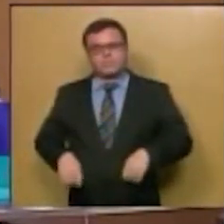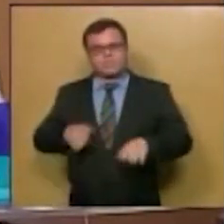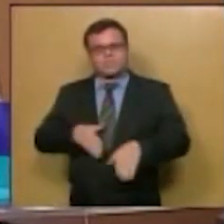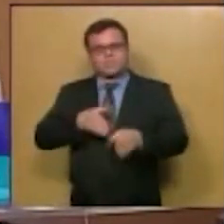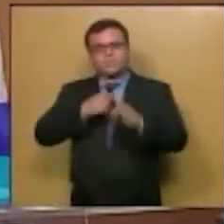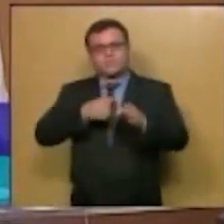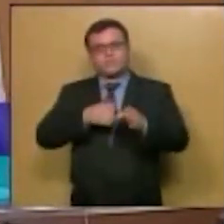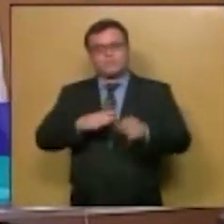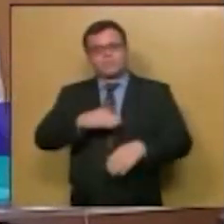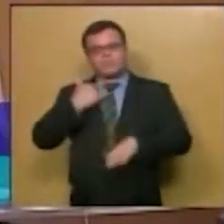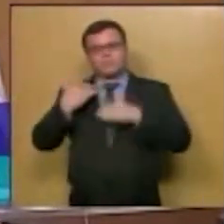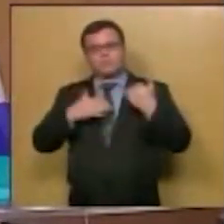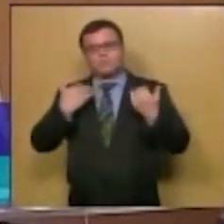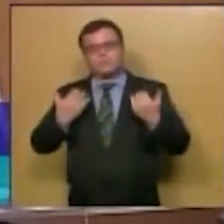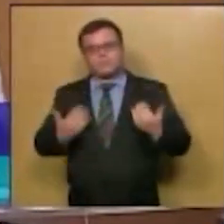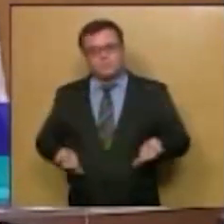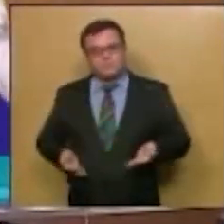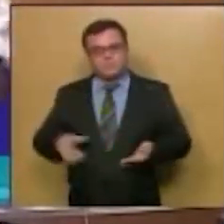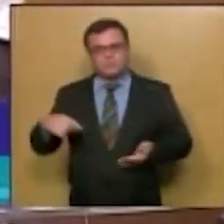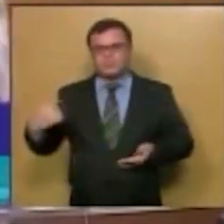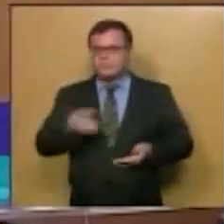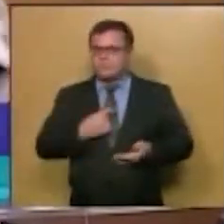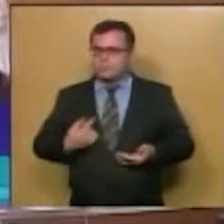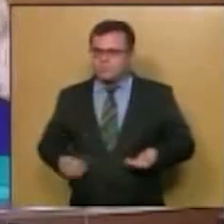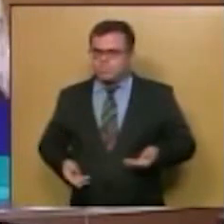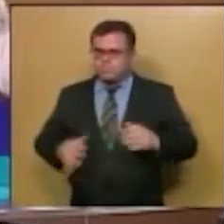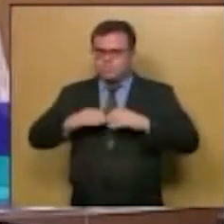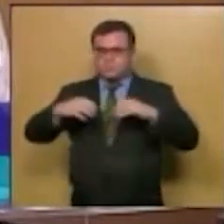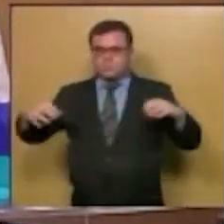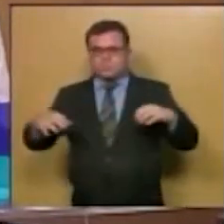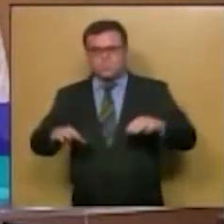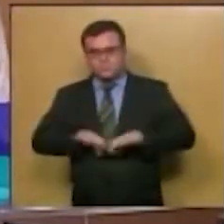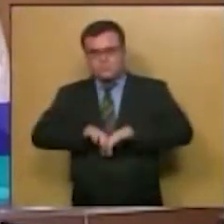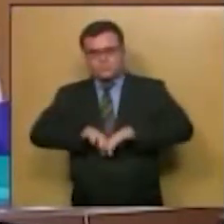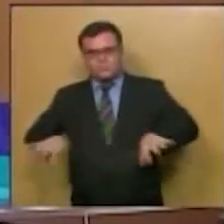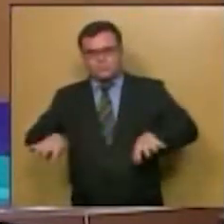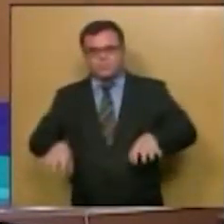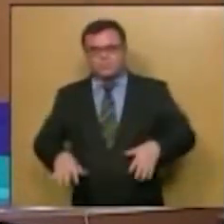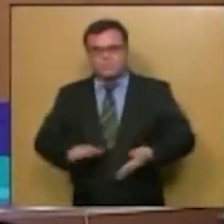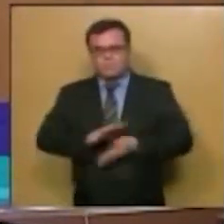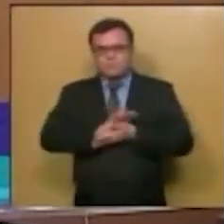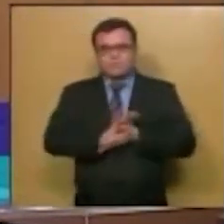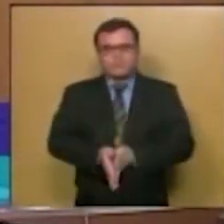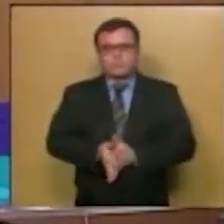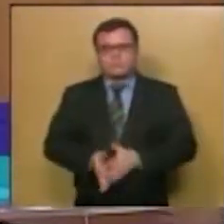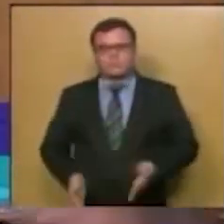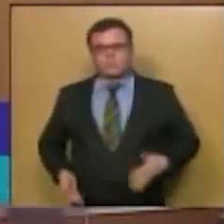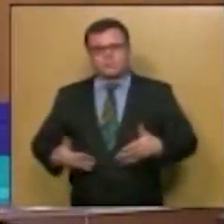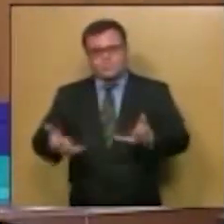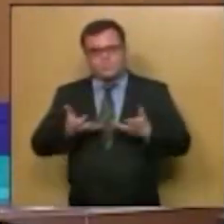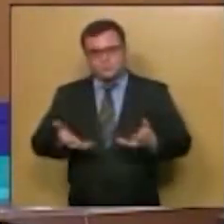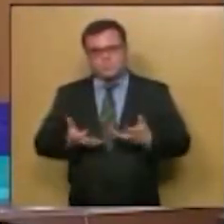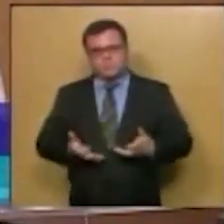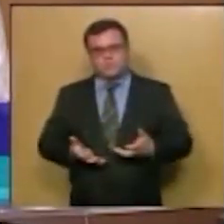nossos reinos invadido divididos e dizimados através da ruptura de uma cultura